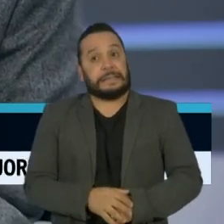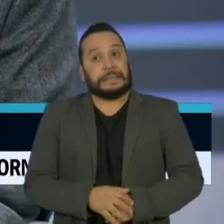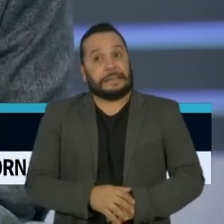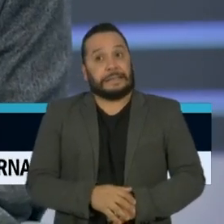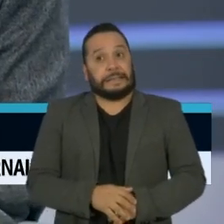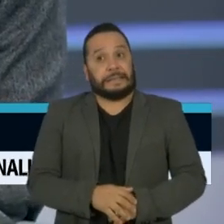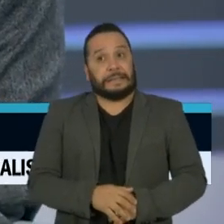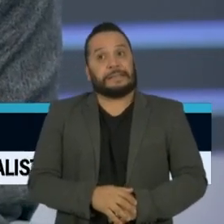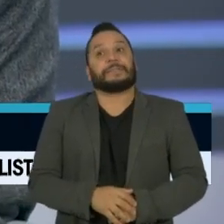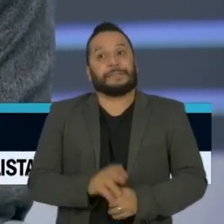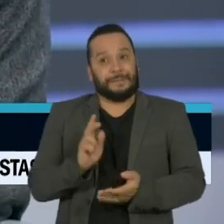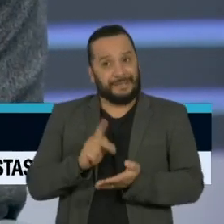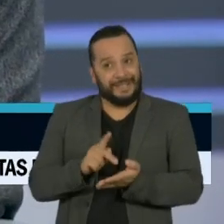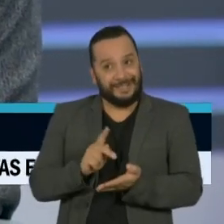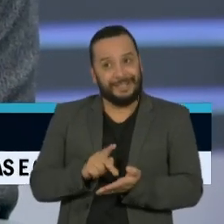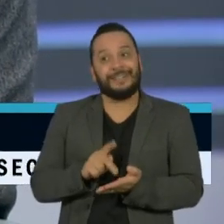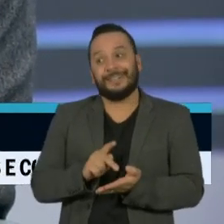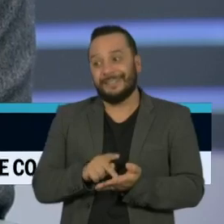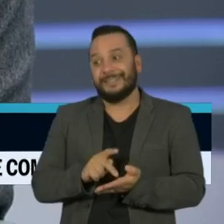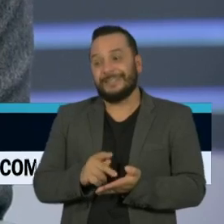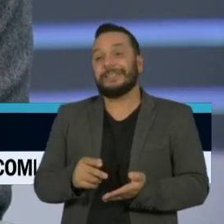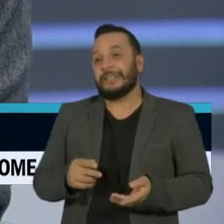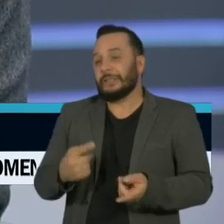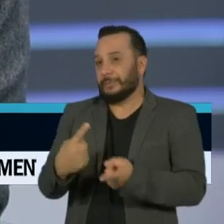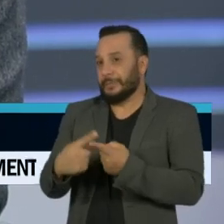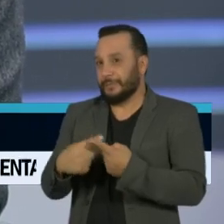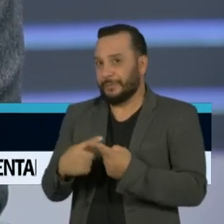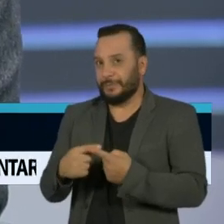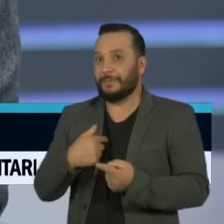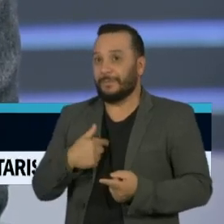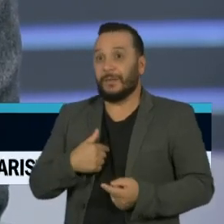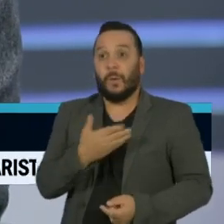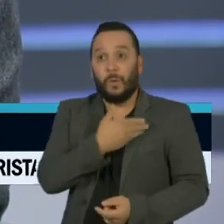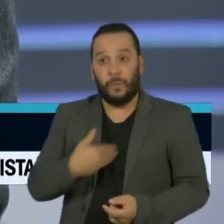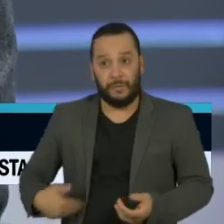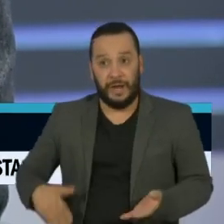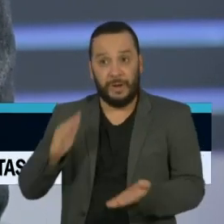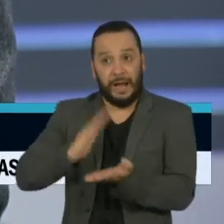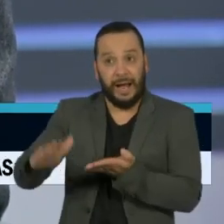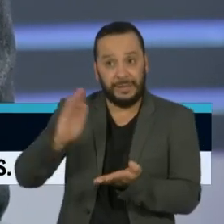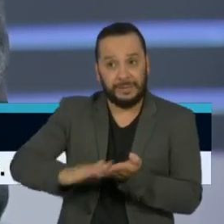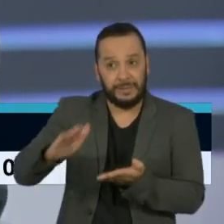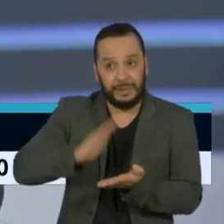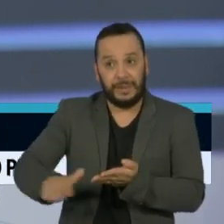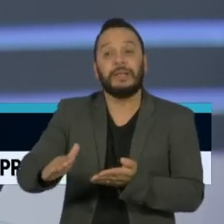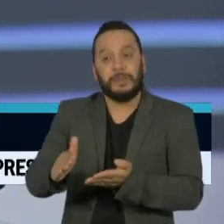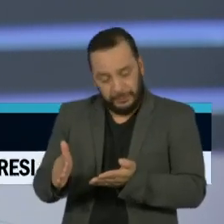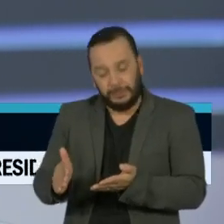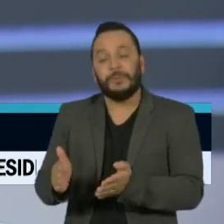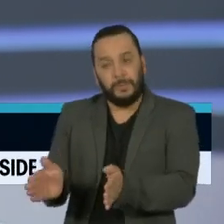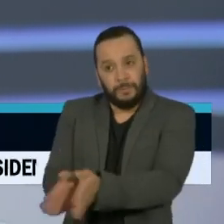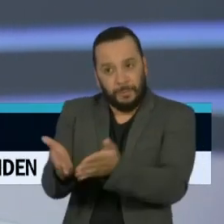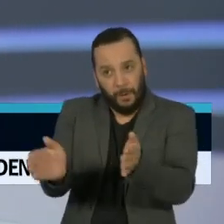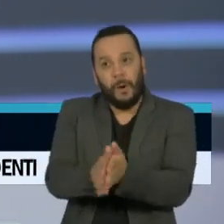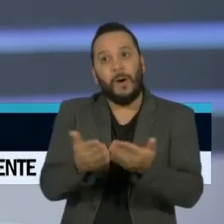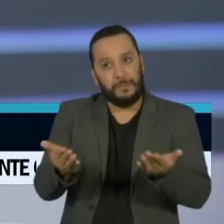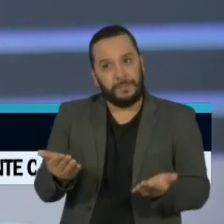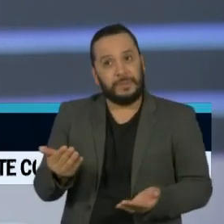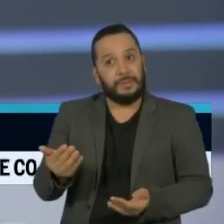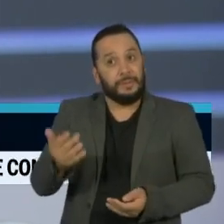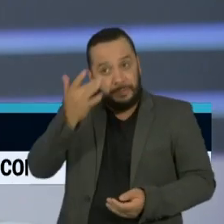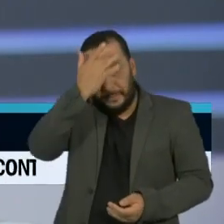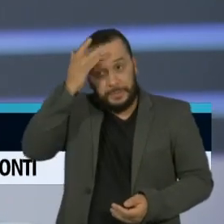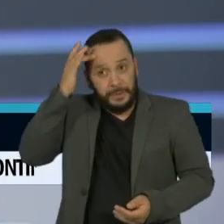Olha, sem dúvida nenhuma, o Estado gastando dinheiro com quem, de fato, quem é pobre, pode soar estranho para quem